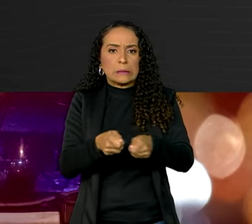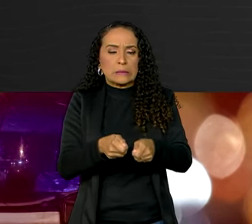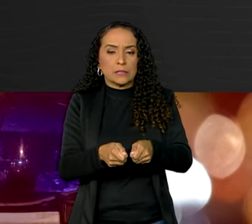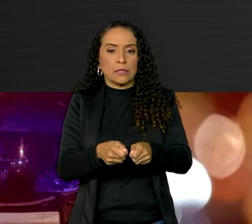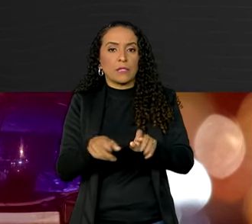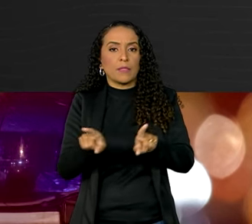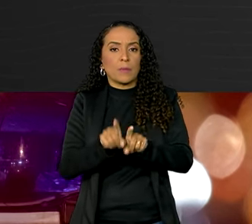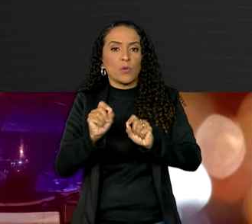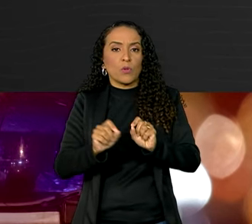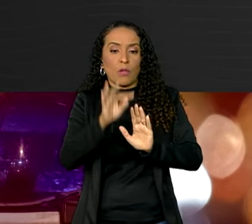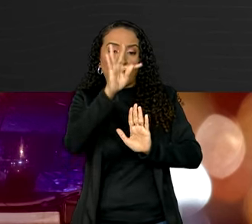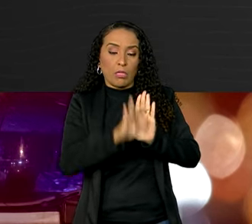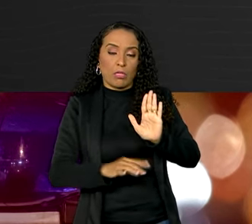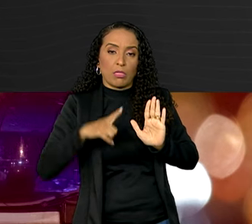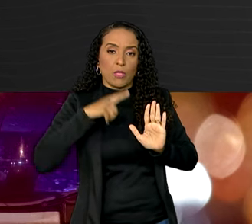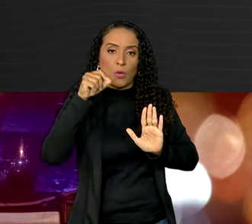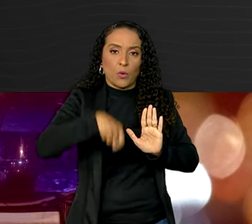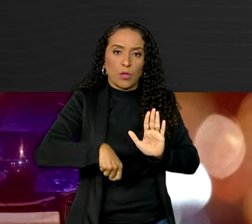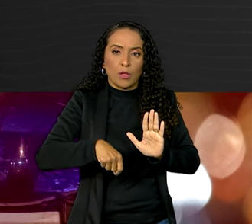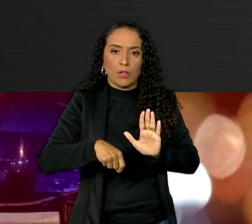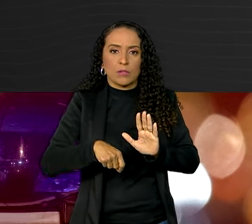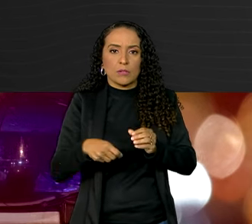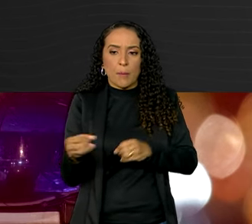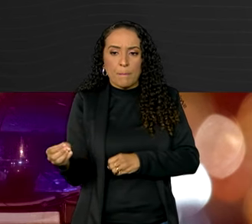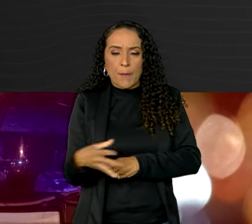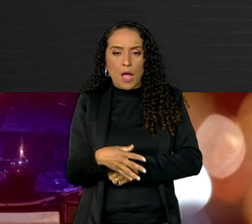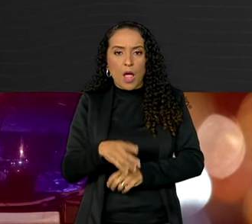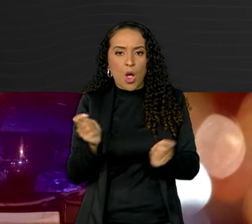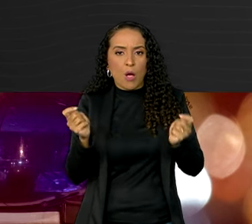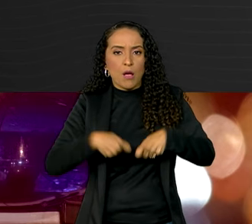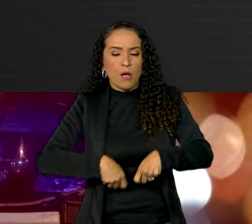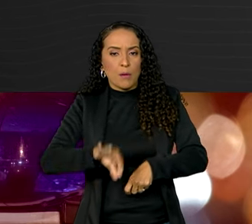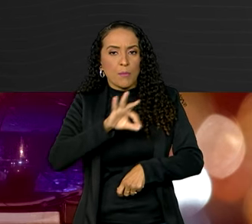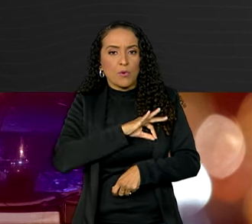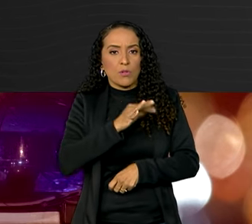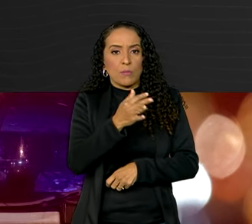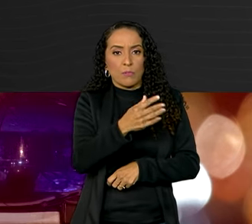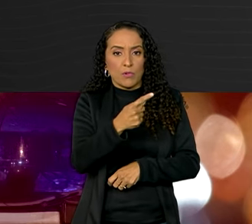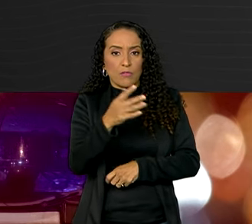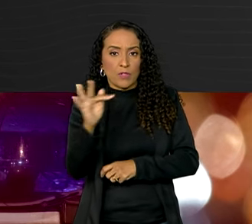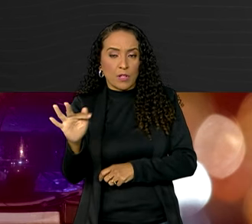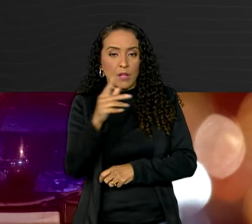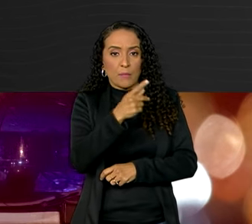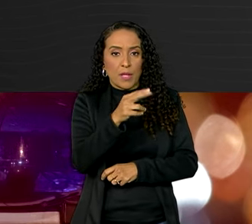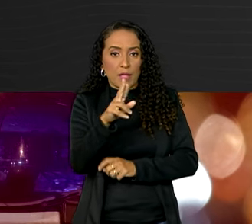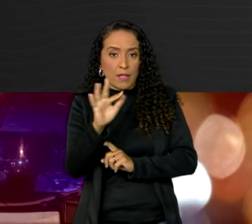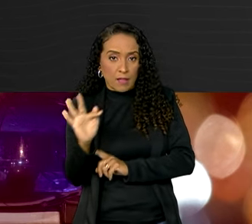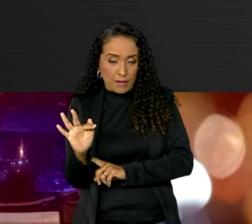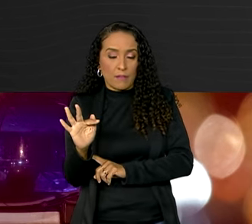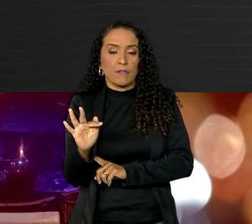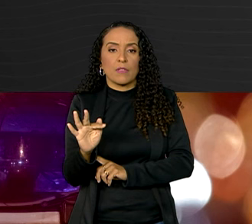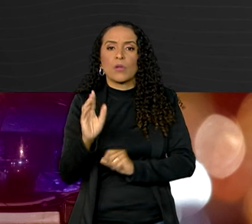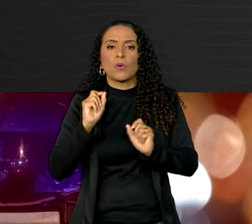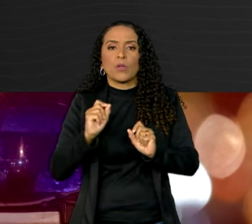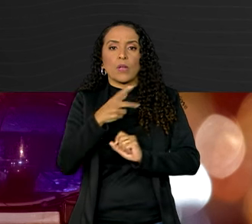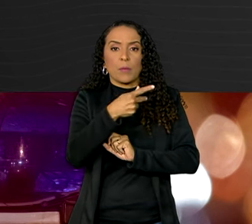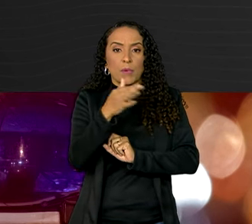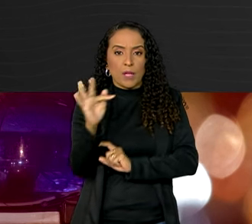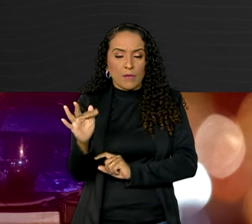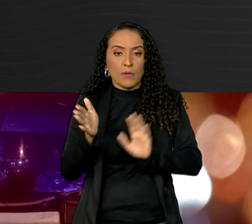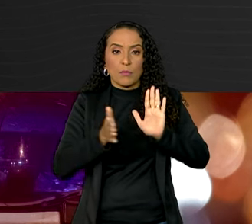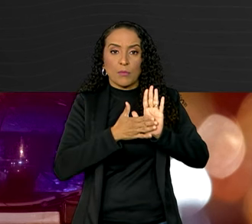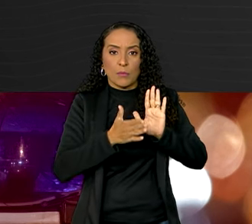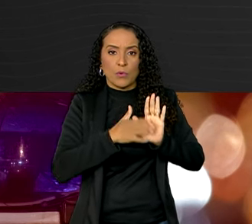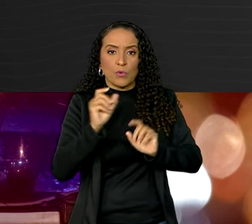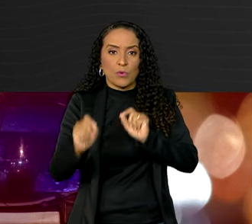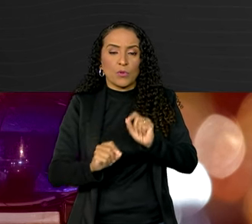Além disso, o texto prevê a atualização das competências das Polícias Federal e Rodoviária Federal. Para a PF, a